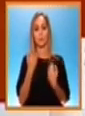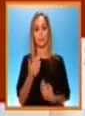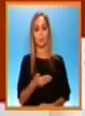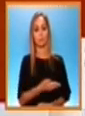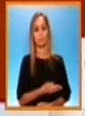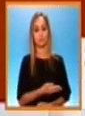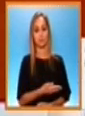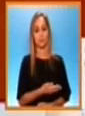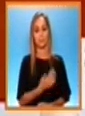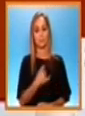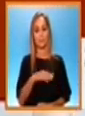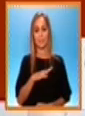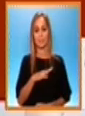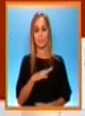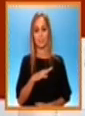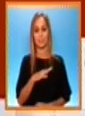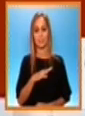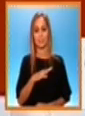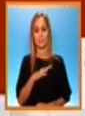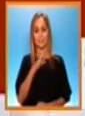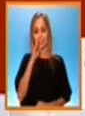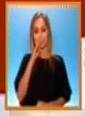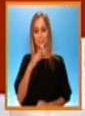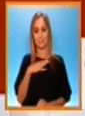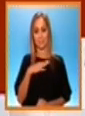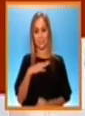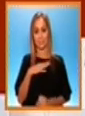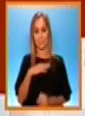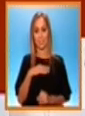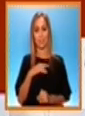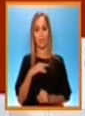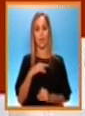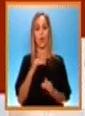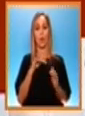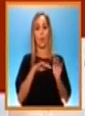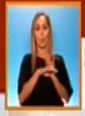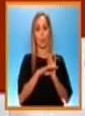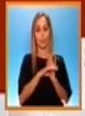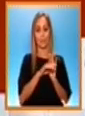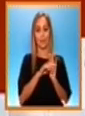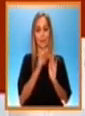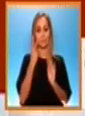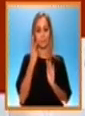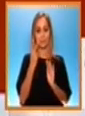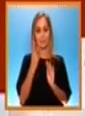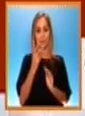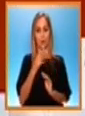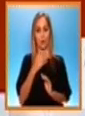baixo. Que era, se quiserem, portanto, reservar para o espetáculo, é o